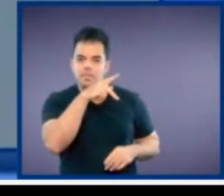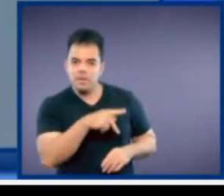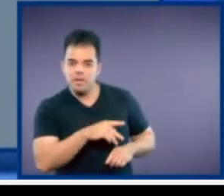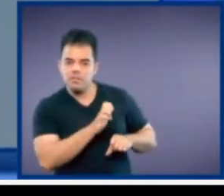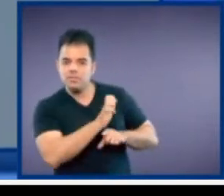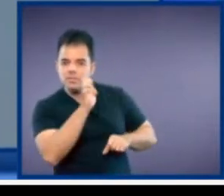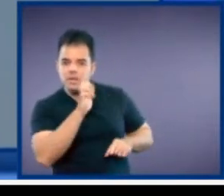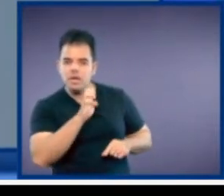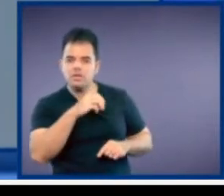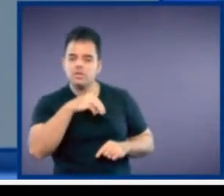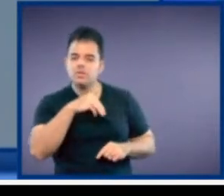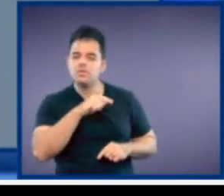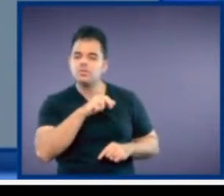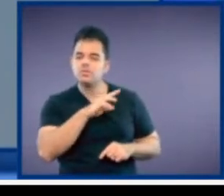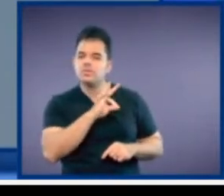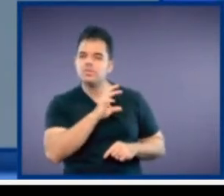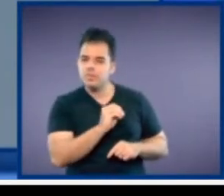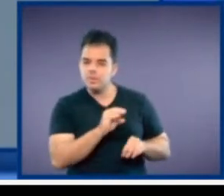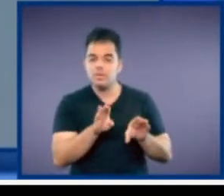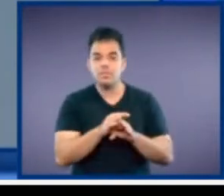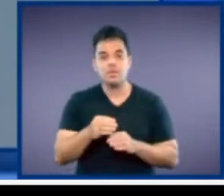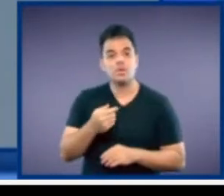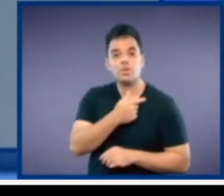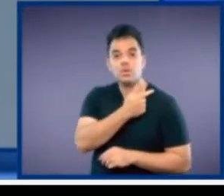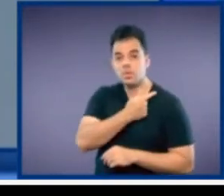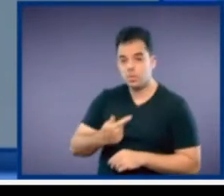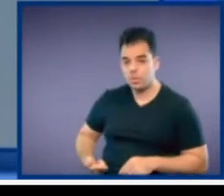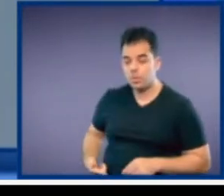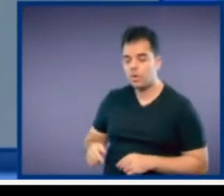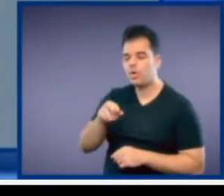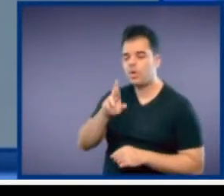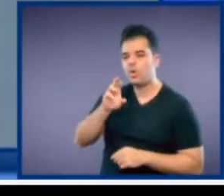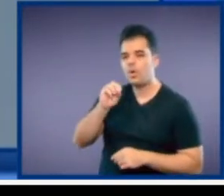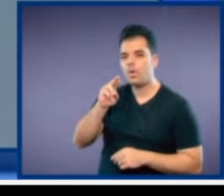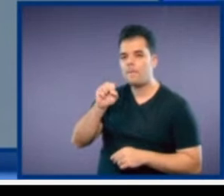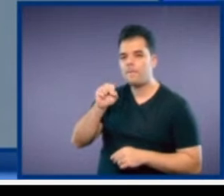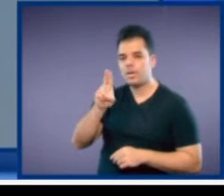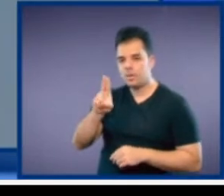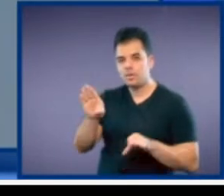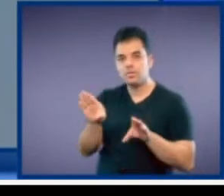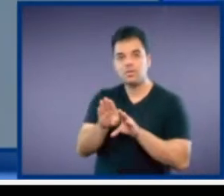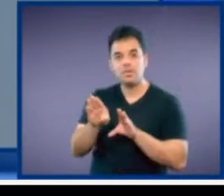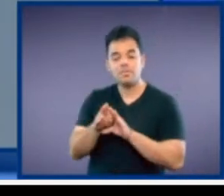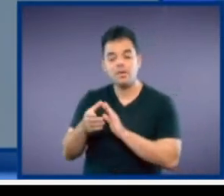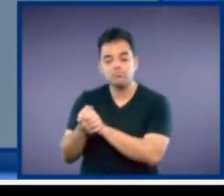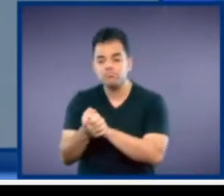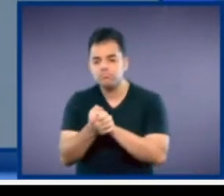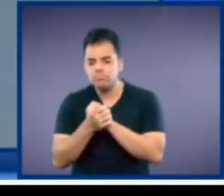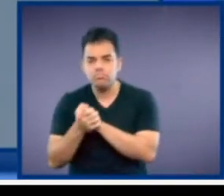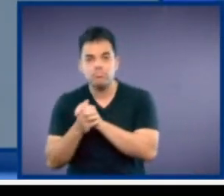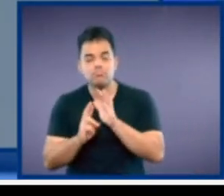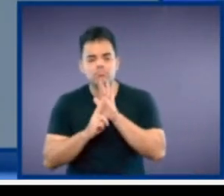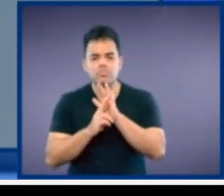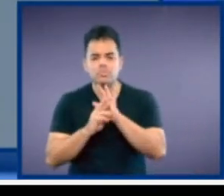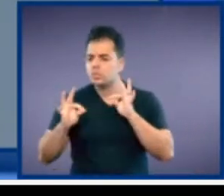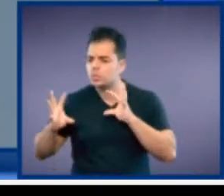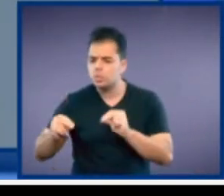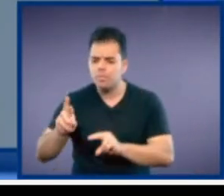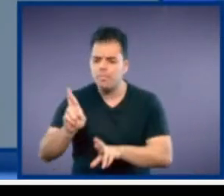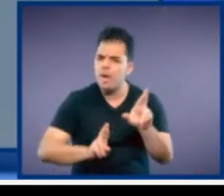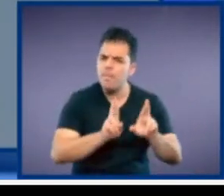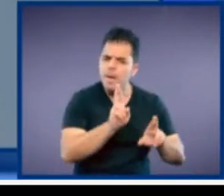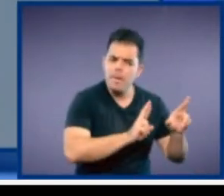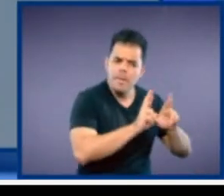Montesano, governador Romeu Zema, em nome de quem cumprimento todas as demais autoridades e todos os